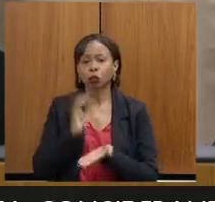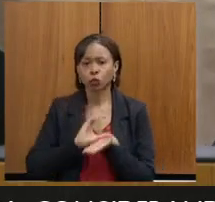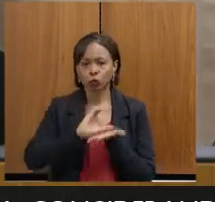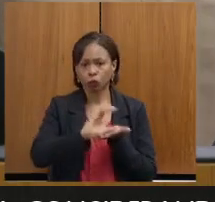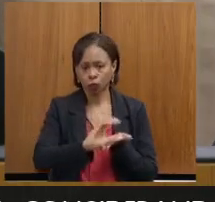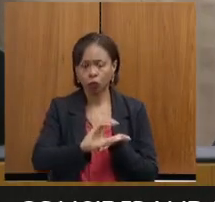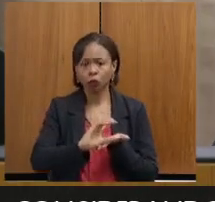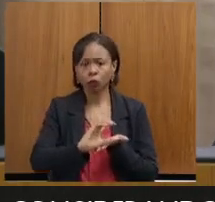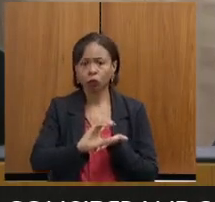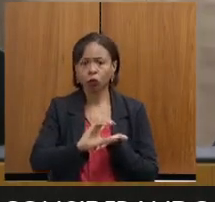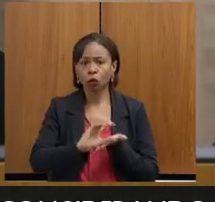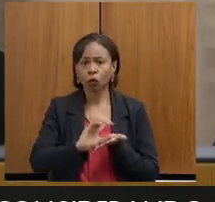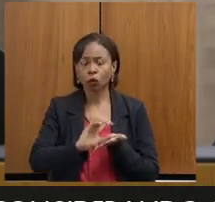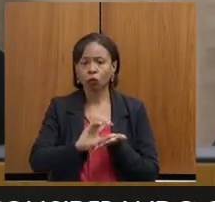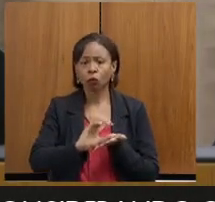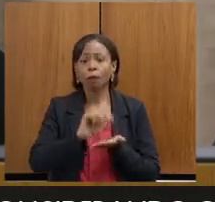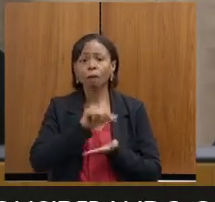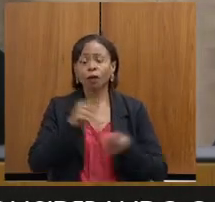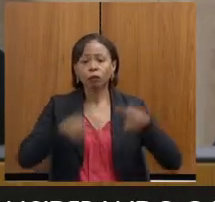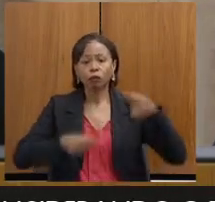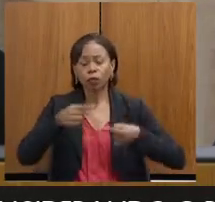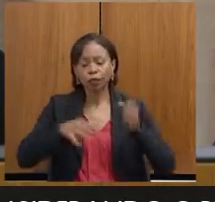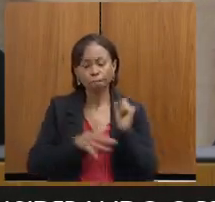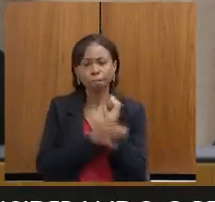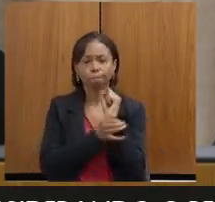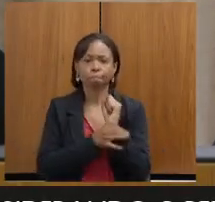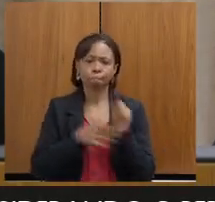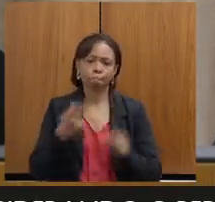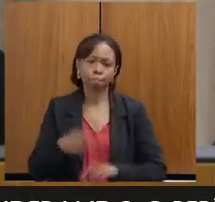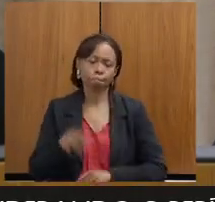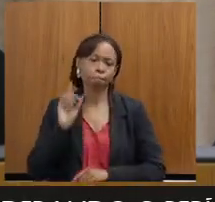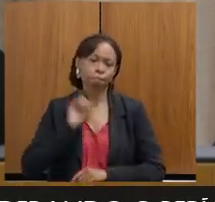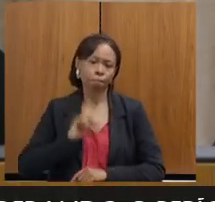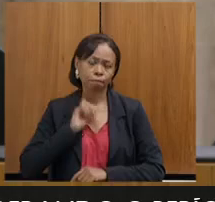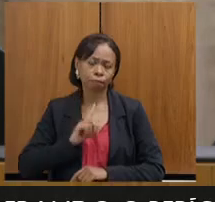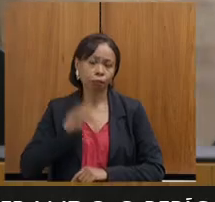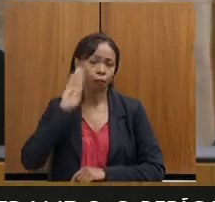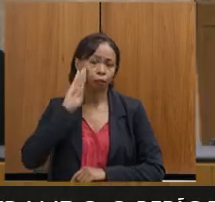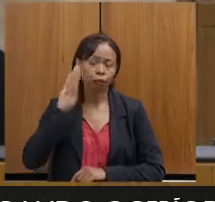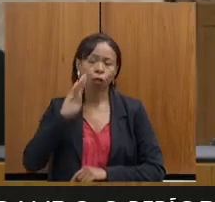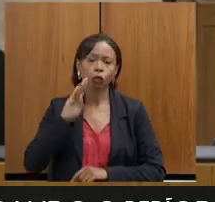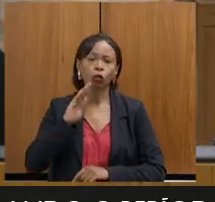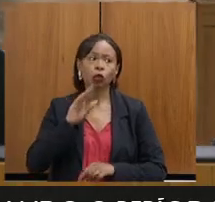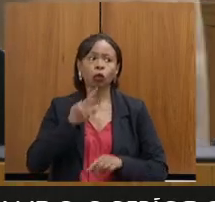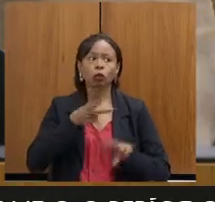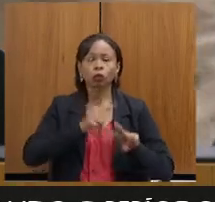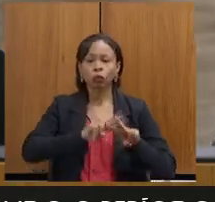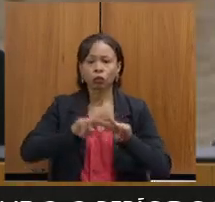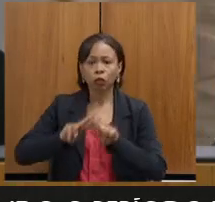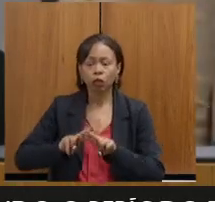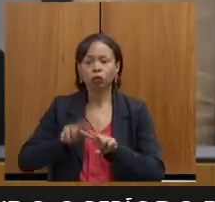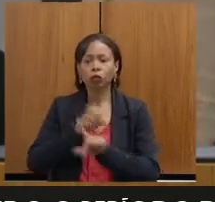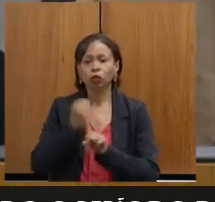financeiro de investimento suficiente para a política de segurança pública estado especialmente sistema prisional e socioeducativo